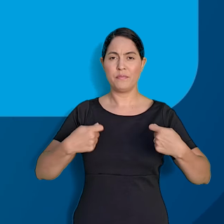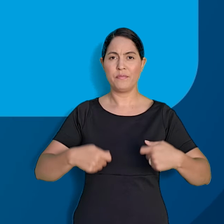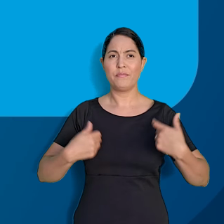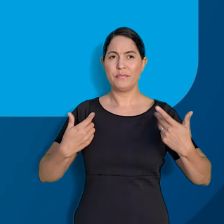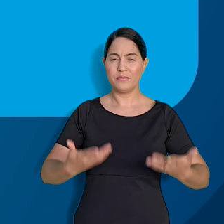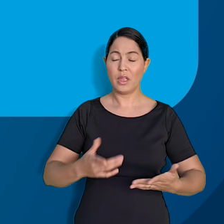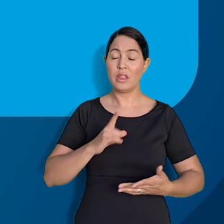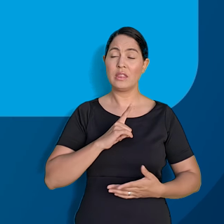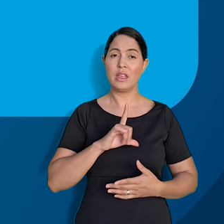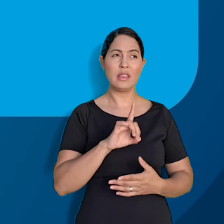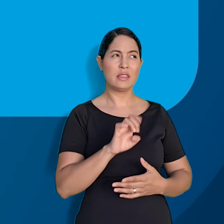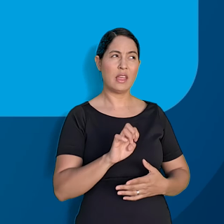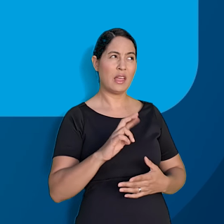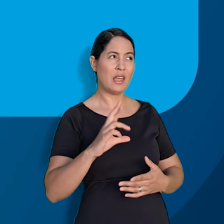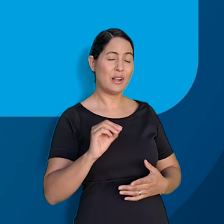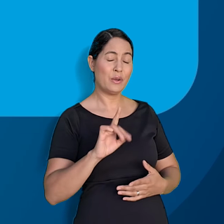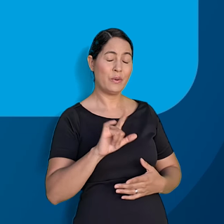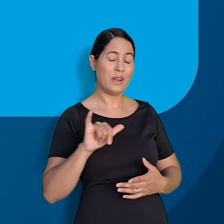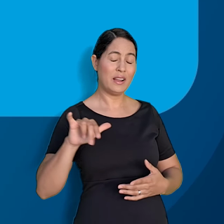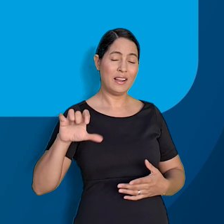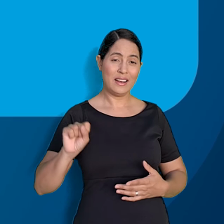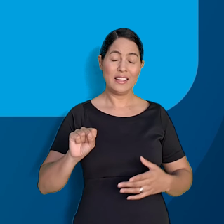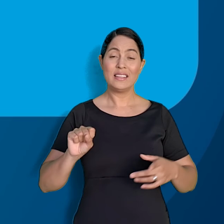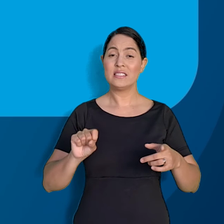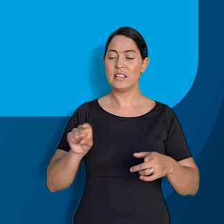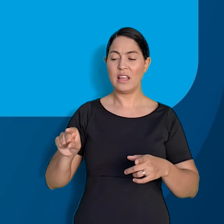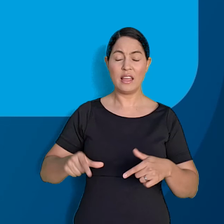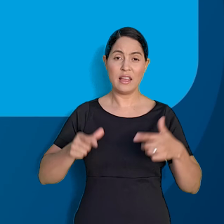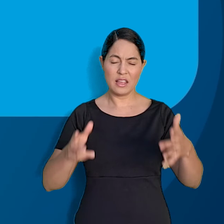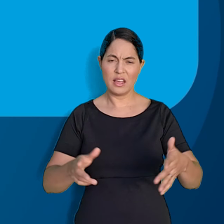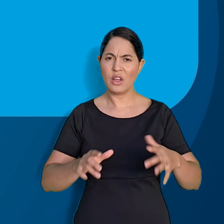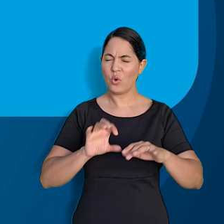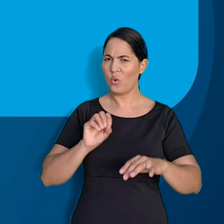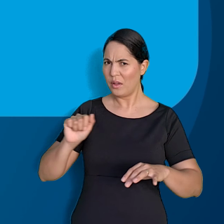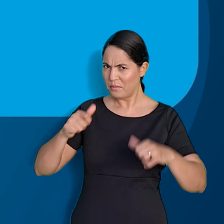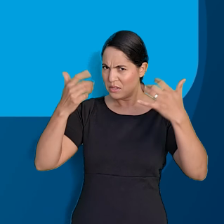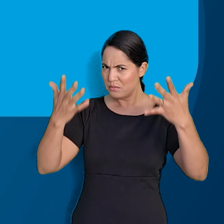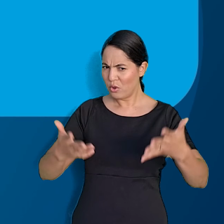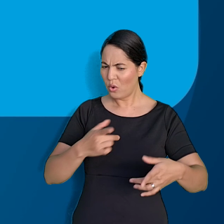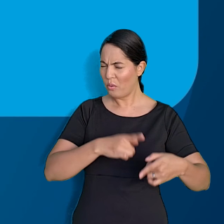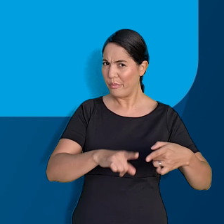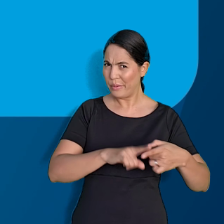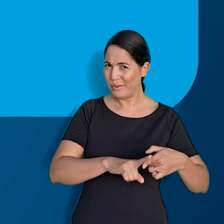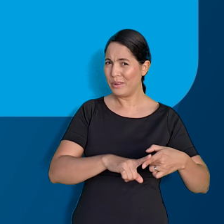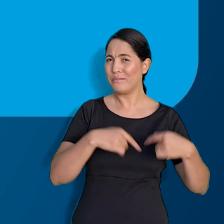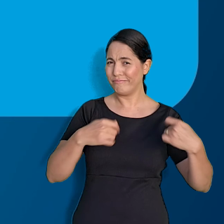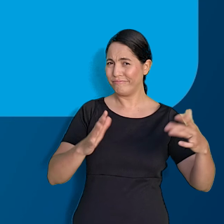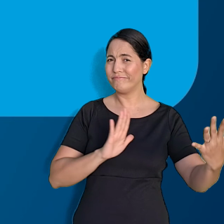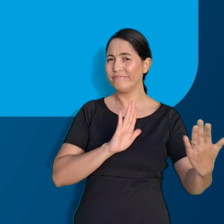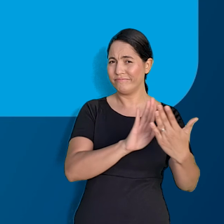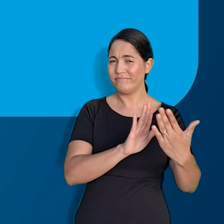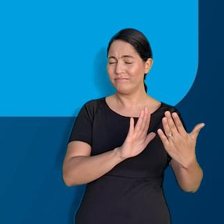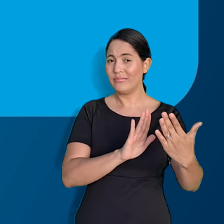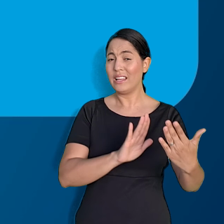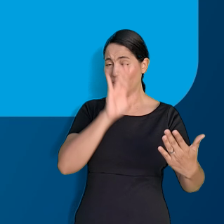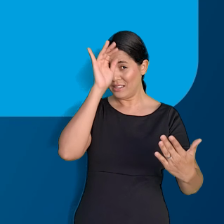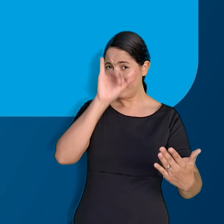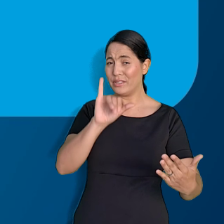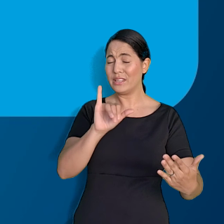Conselho Federal, Délio Lins e Silva Júnior, a OAB reforçou que o problema precisa ser enfrentado de forma sistêmica e